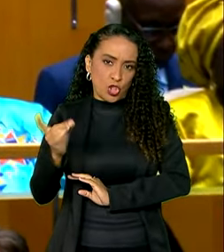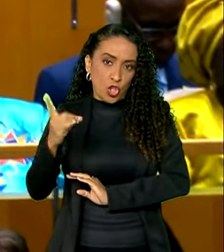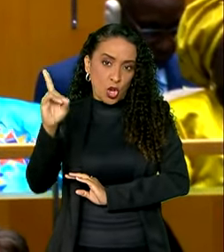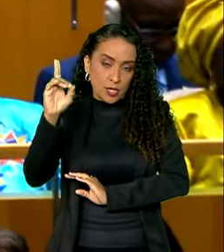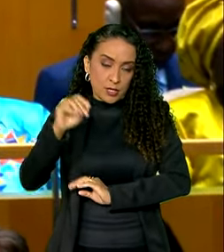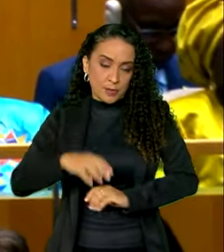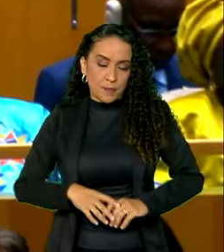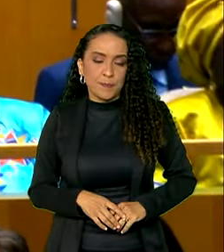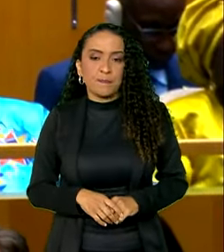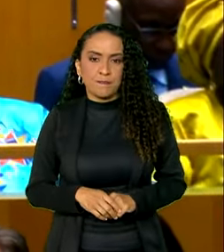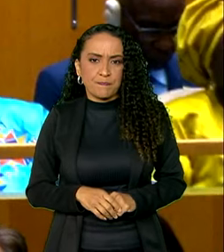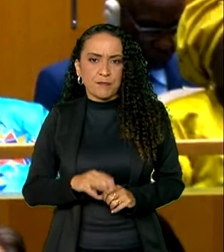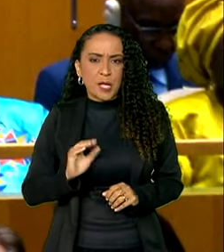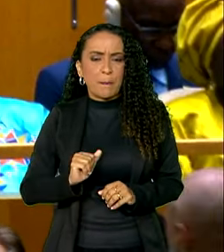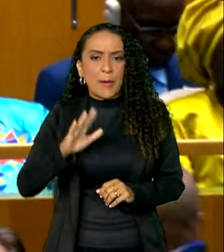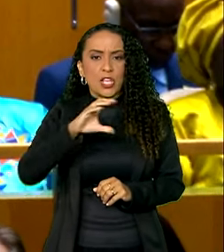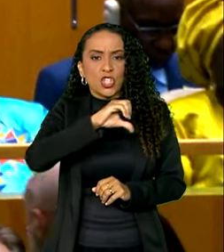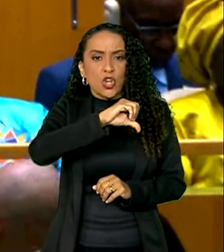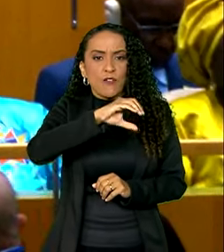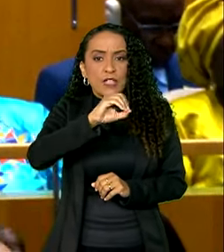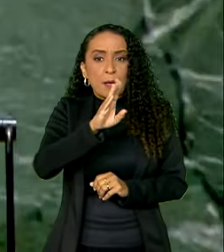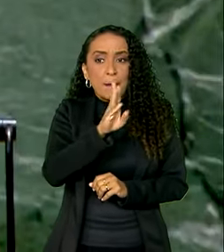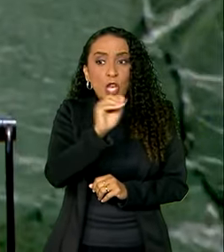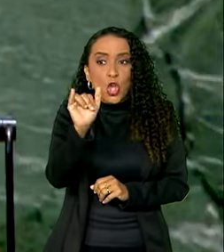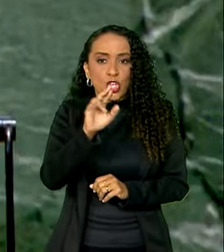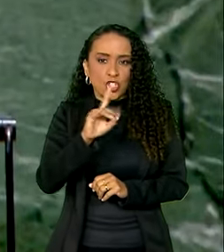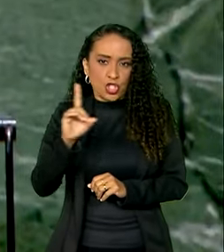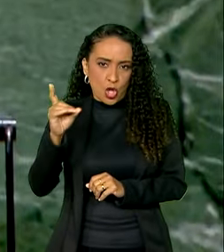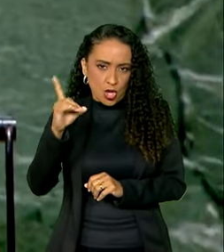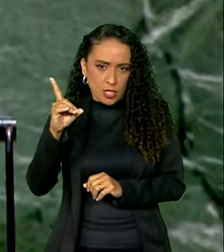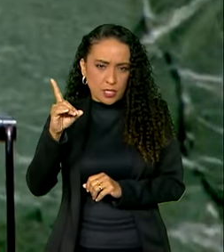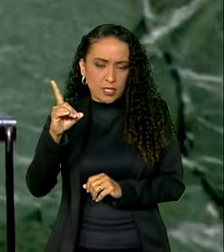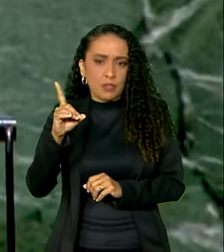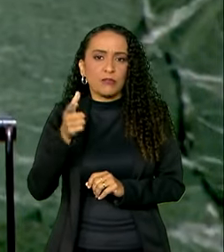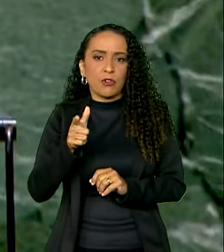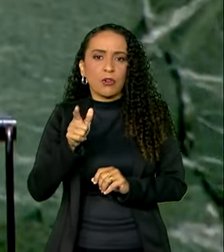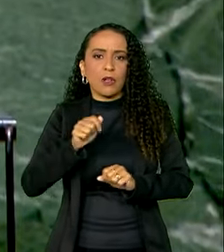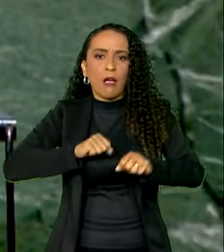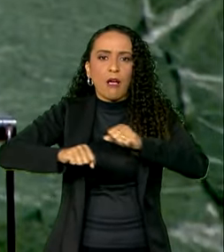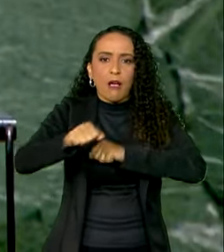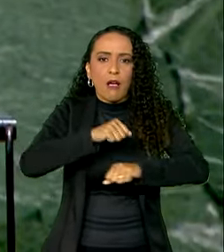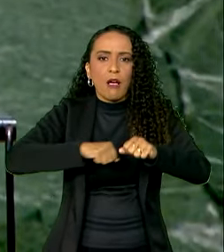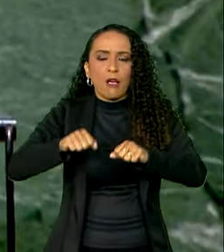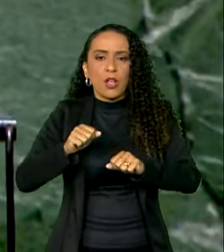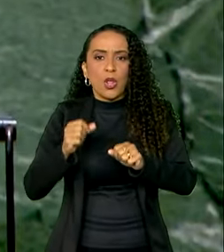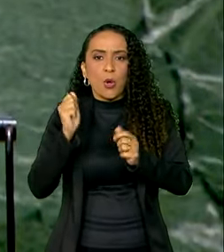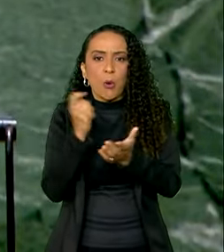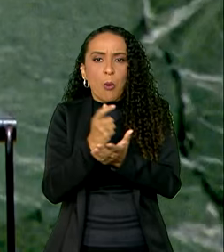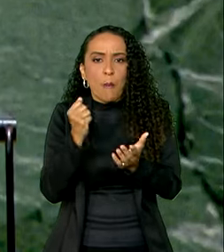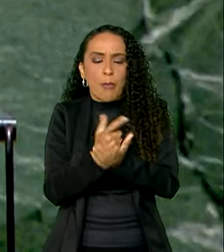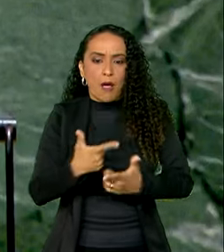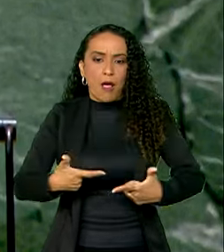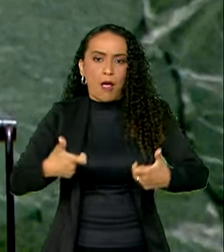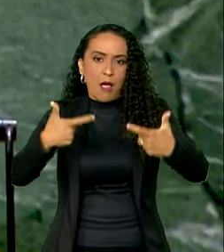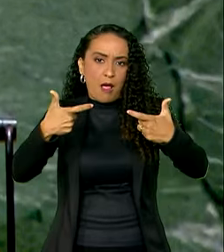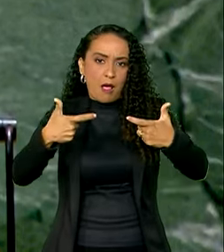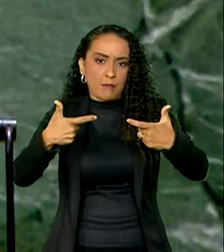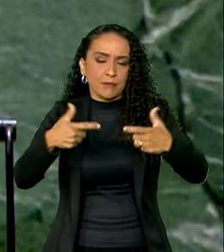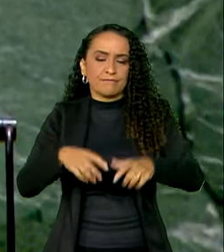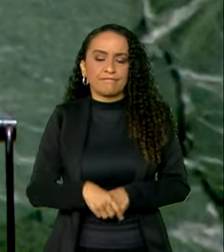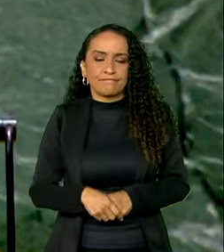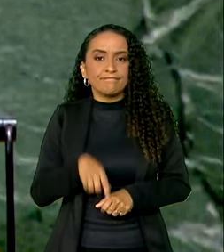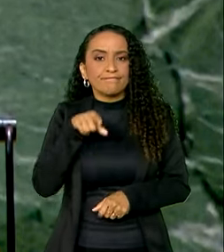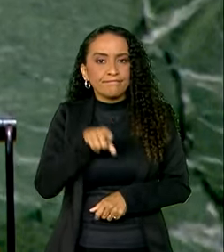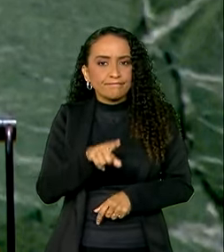US$ 2,4 trilhões. Mais de US$ 90 bilhões foram mobilizados com arsenais nucleares. Estes